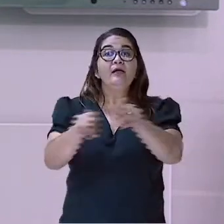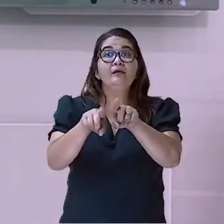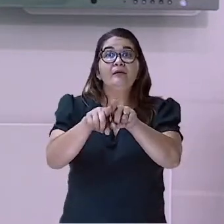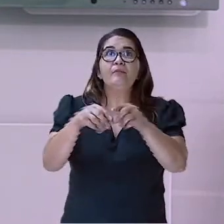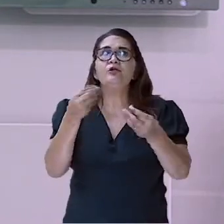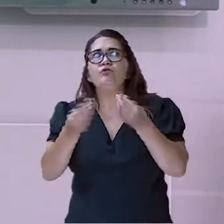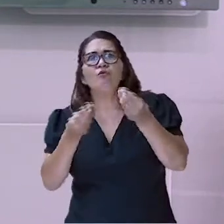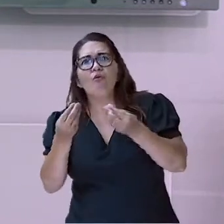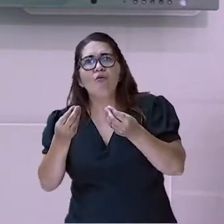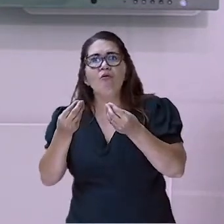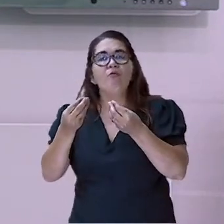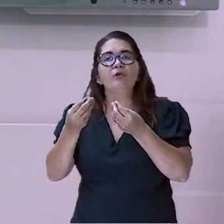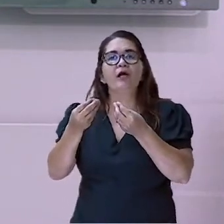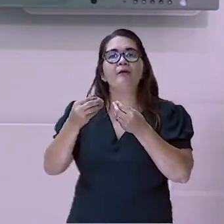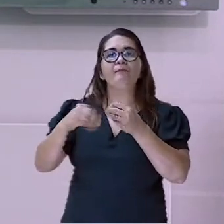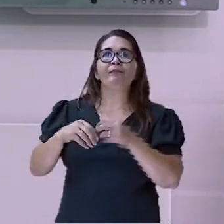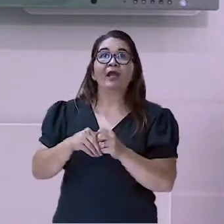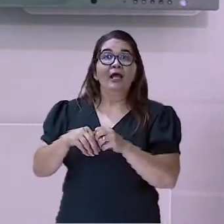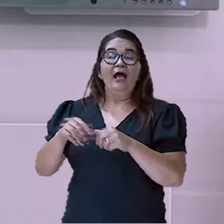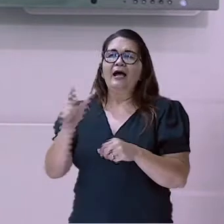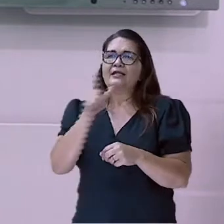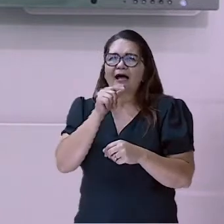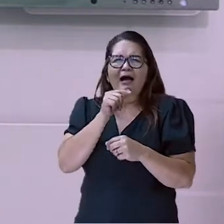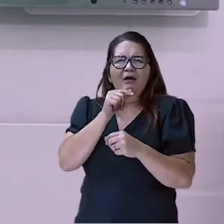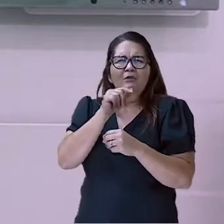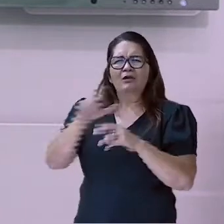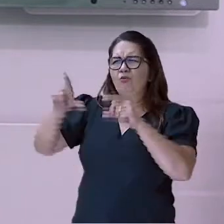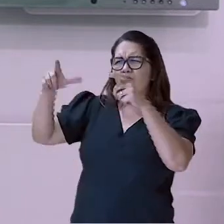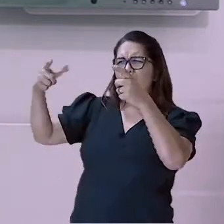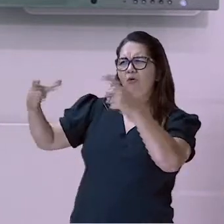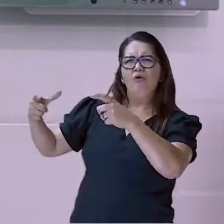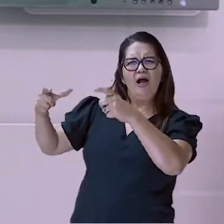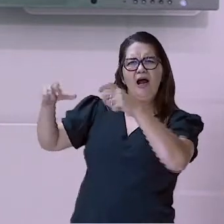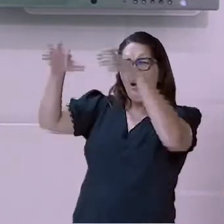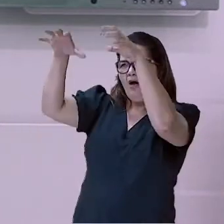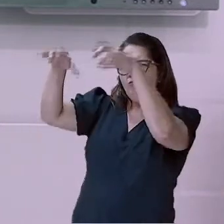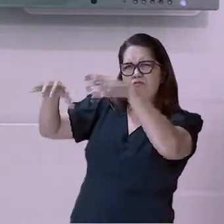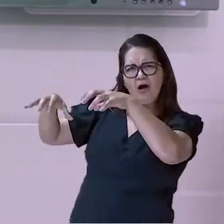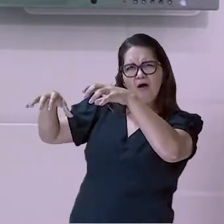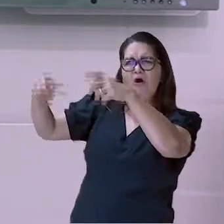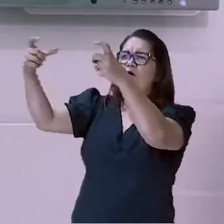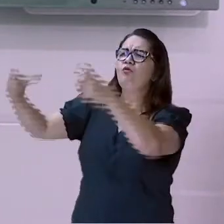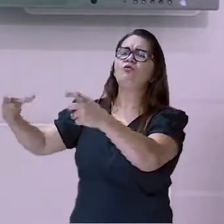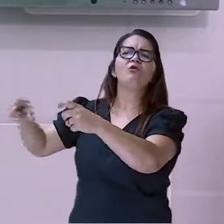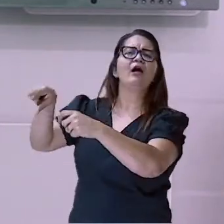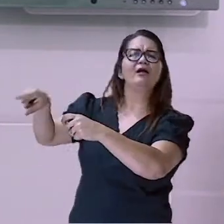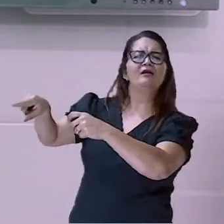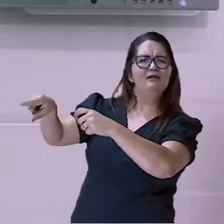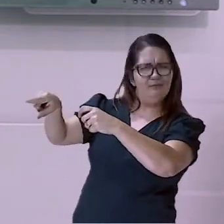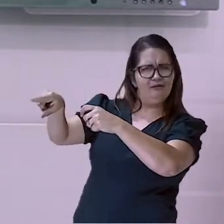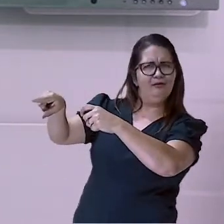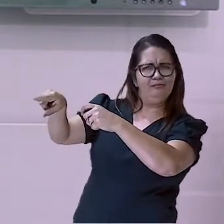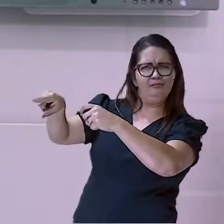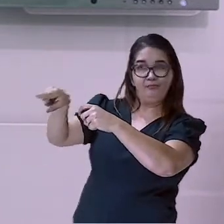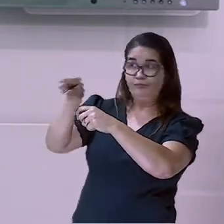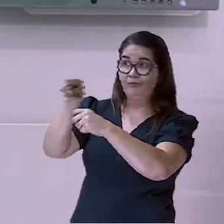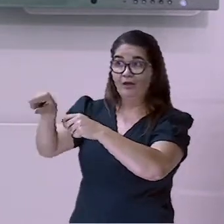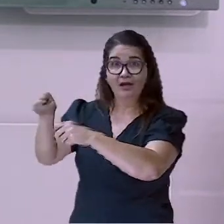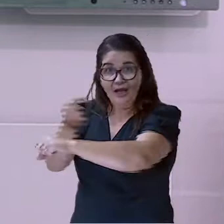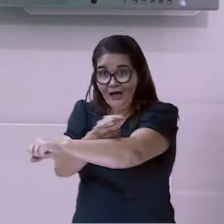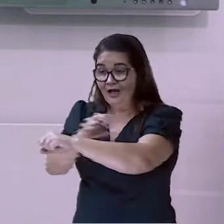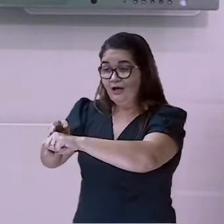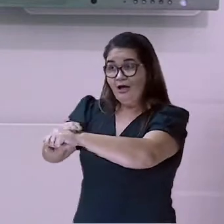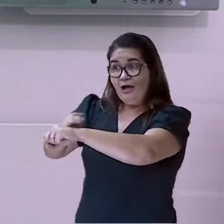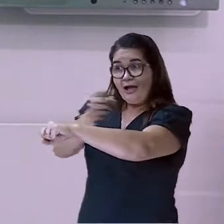regiões de pântano, né, que ali é muito úmido, tem muita água, então a vegetação para